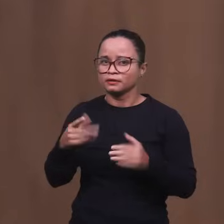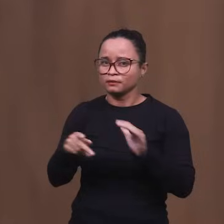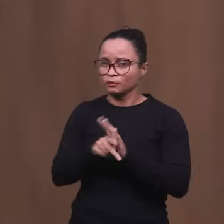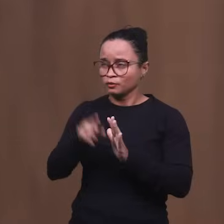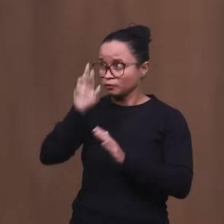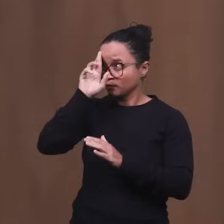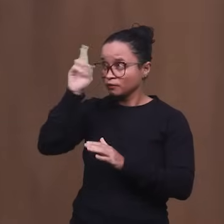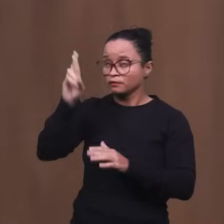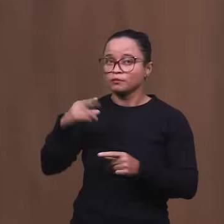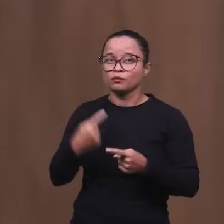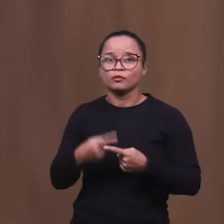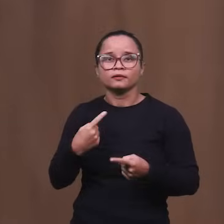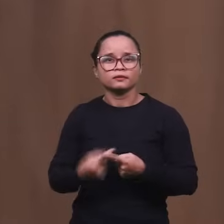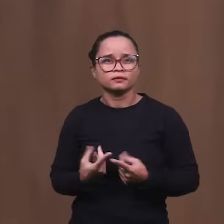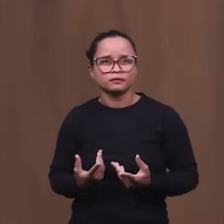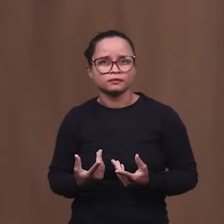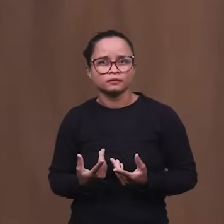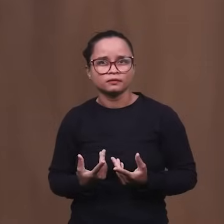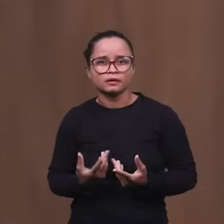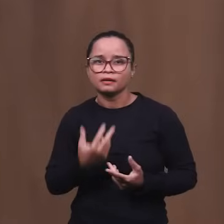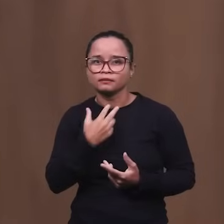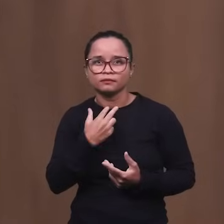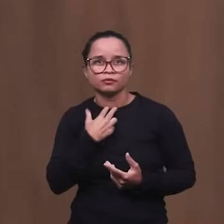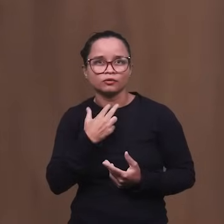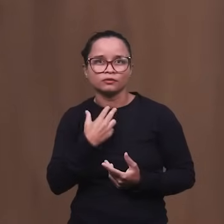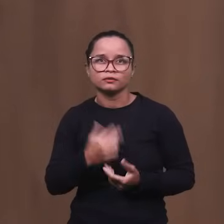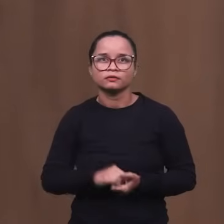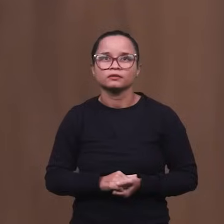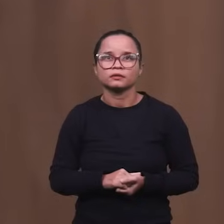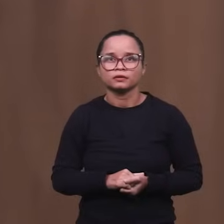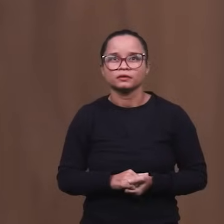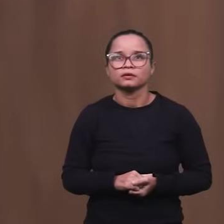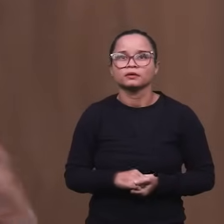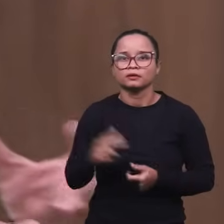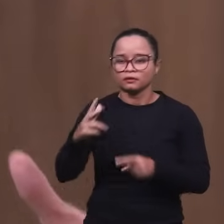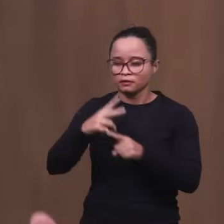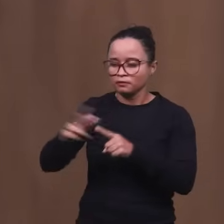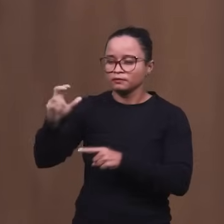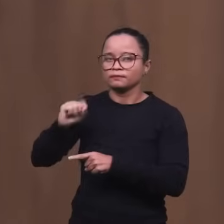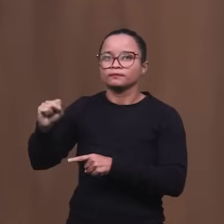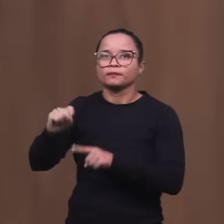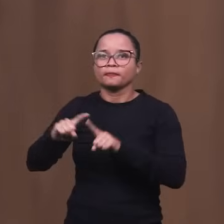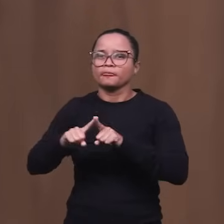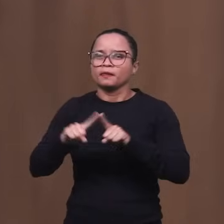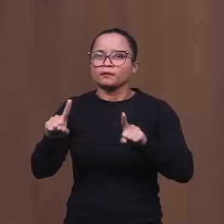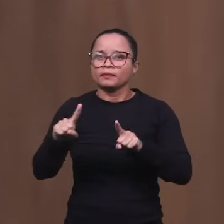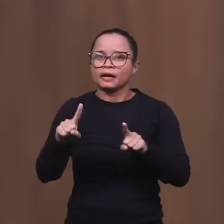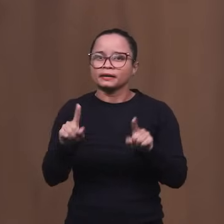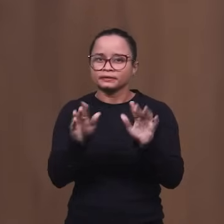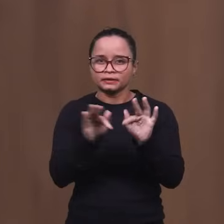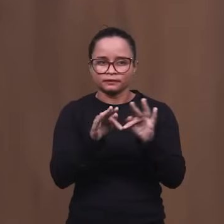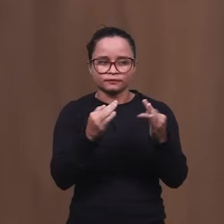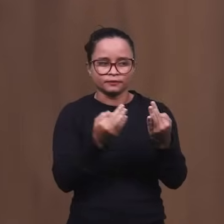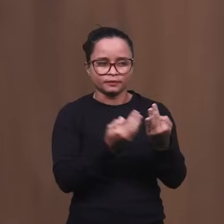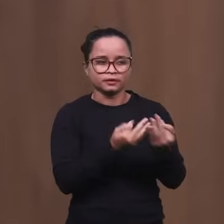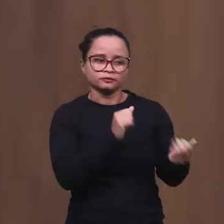é do Senhor isso. Porque você não pode, lógico, você tem que ir para as conquistas, mas deixa a